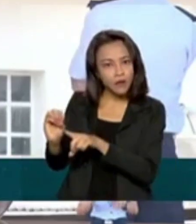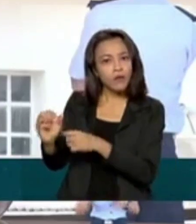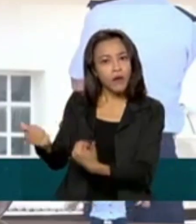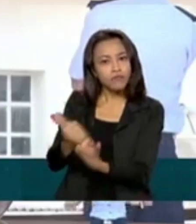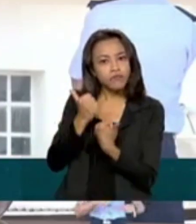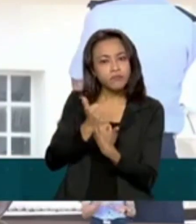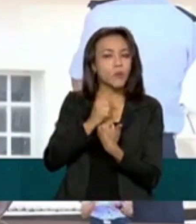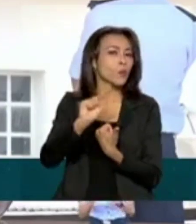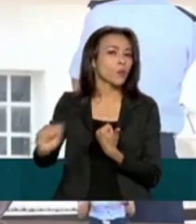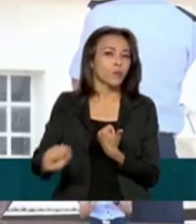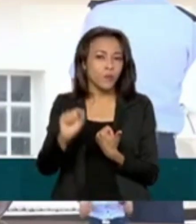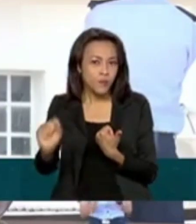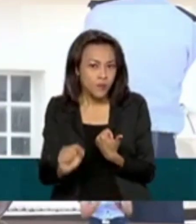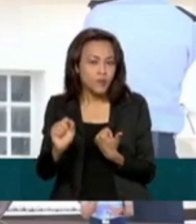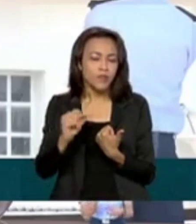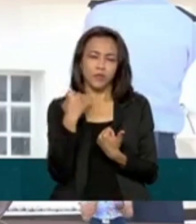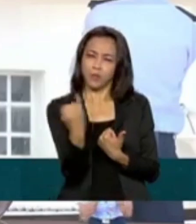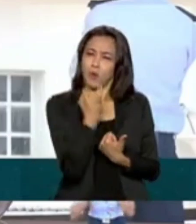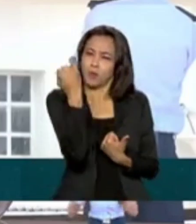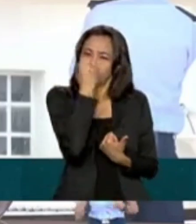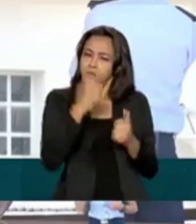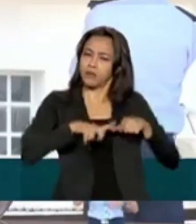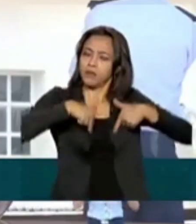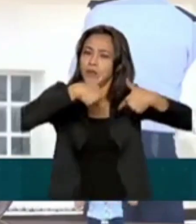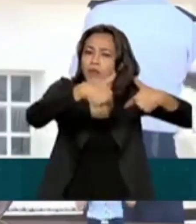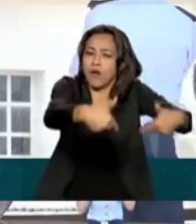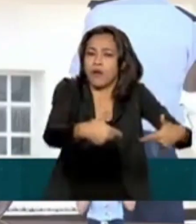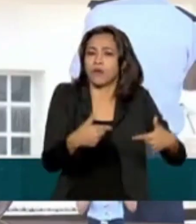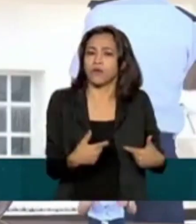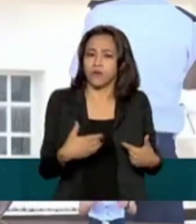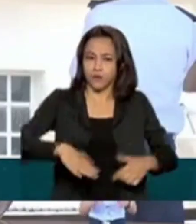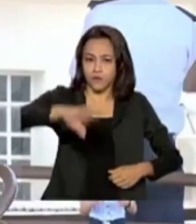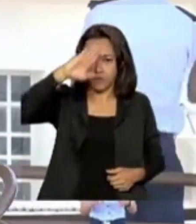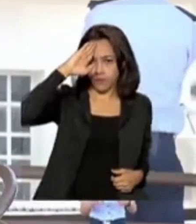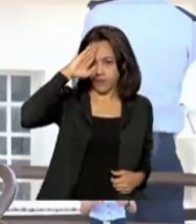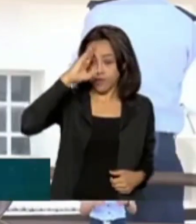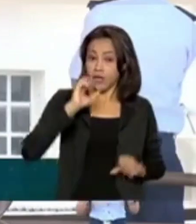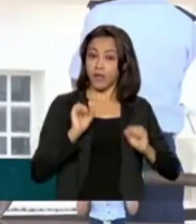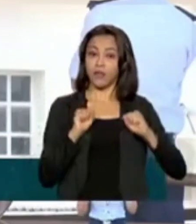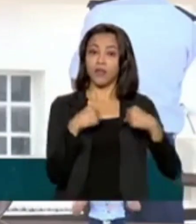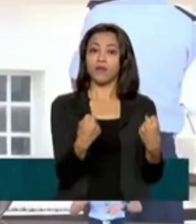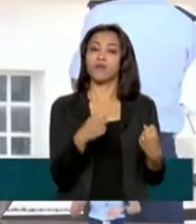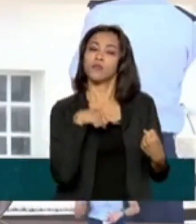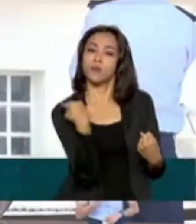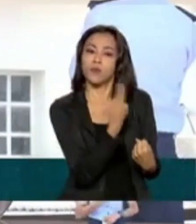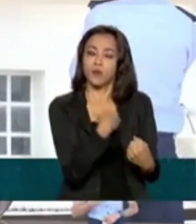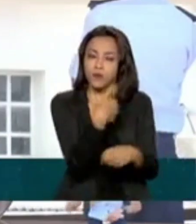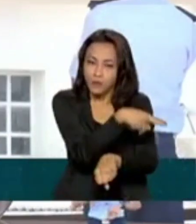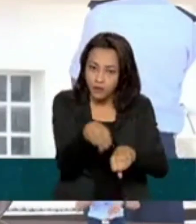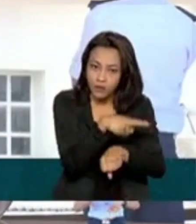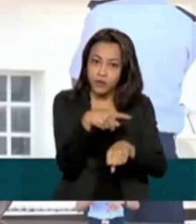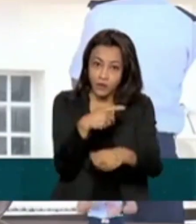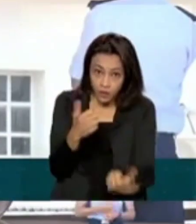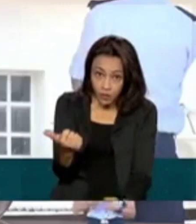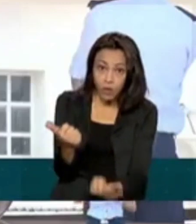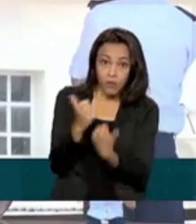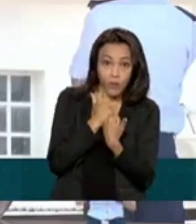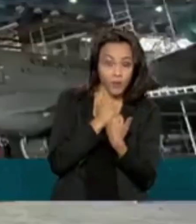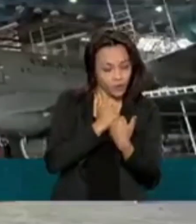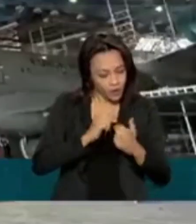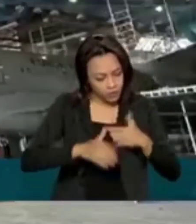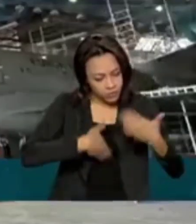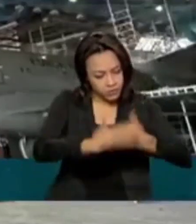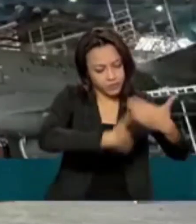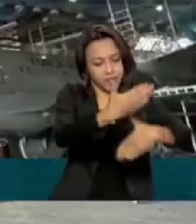a realização de importantes missões em prol da defesa do nosso país e do apoio ao desenvolvimento